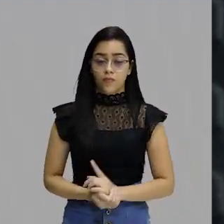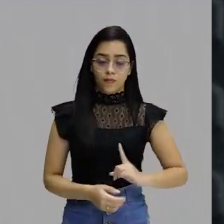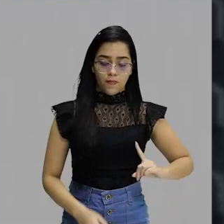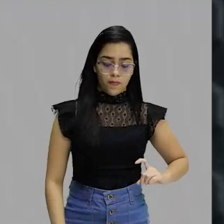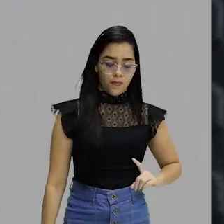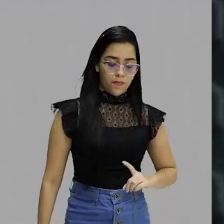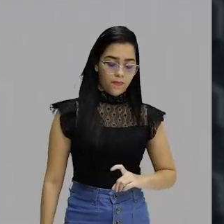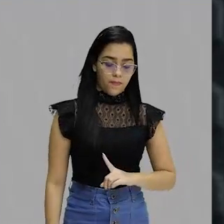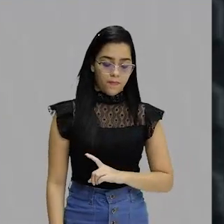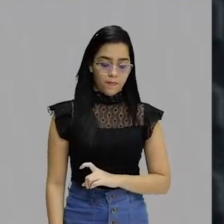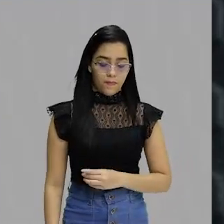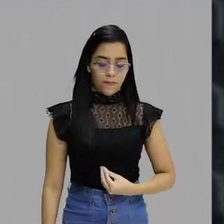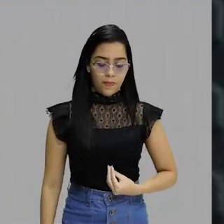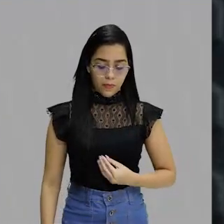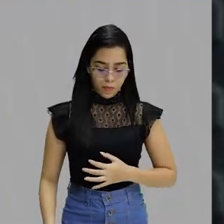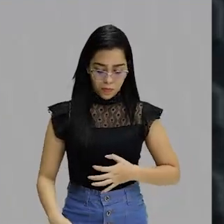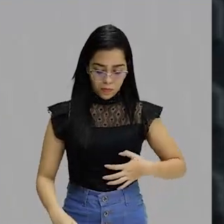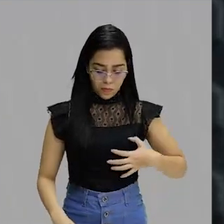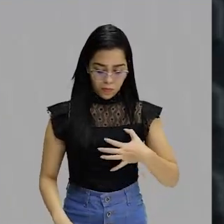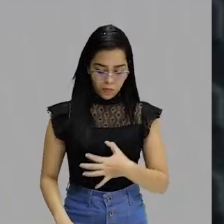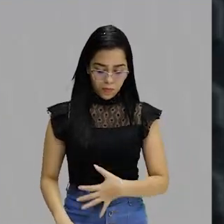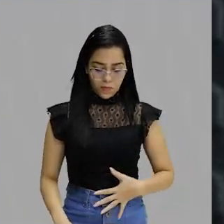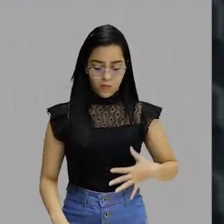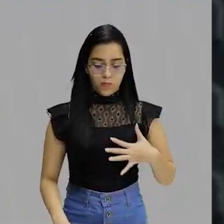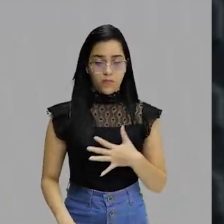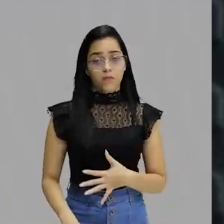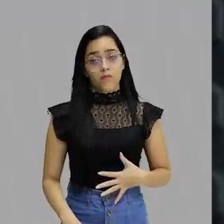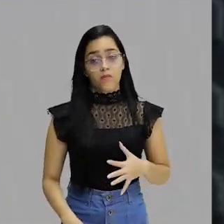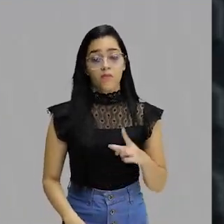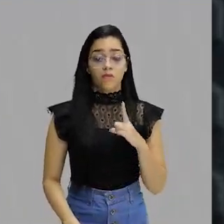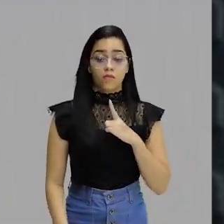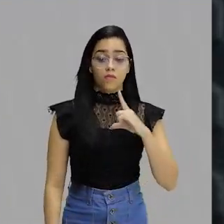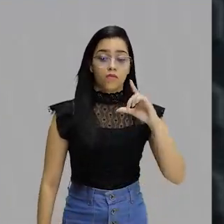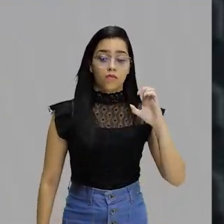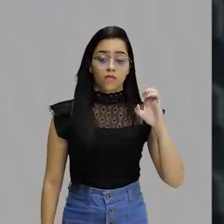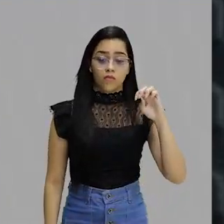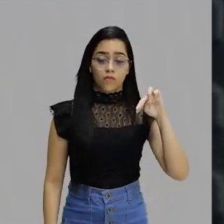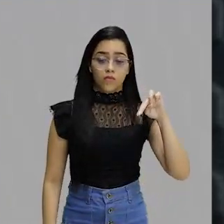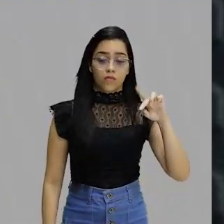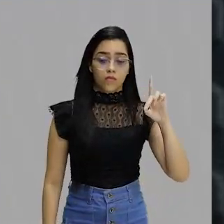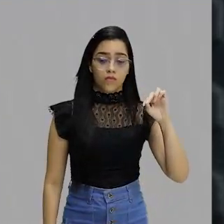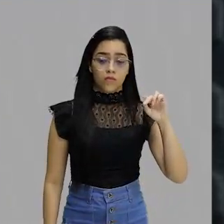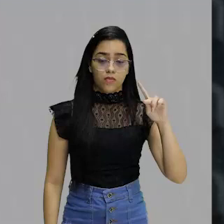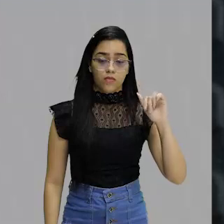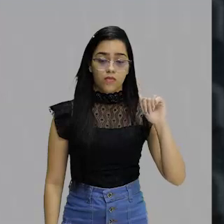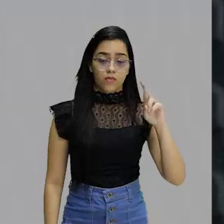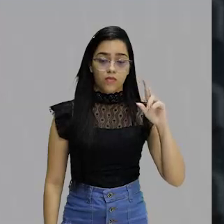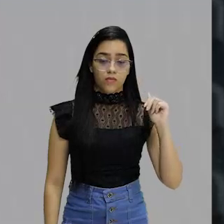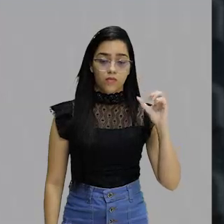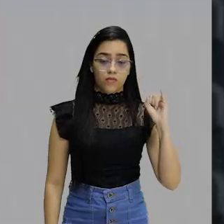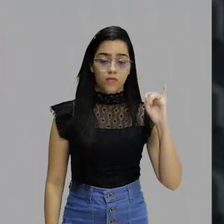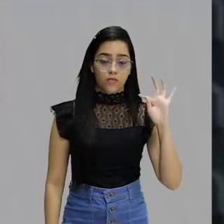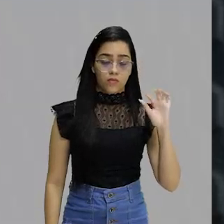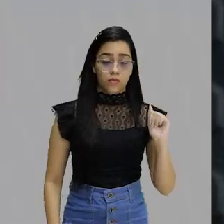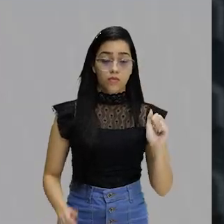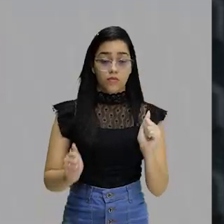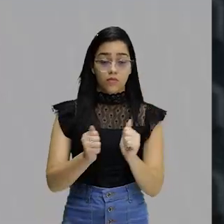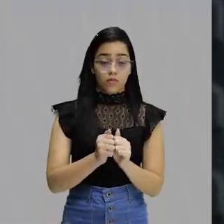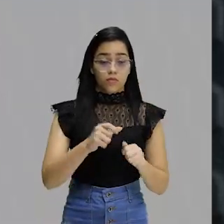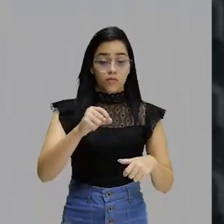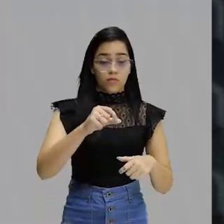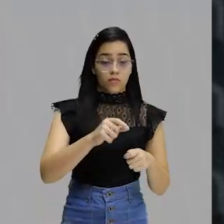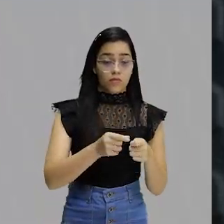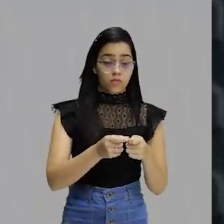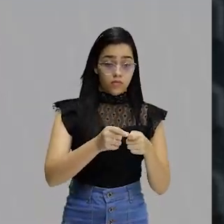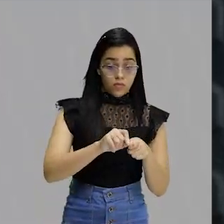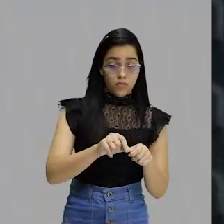como ela parasita no interior do indivíduo, ela é considerada como um endoparasita. E a pulga, juntamente com o piolho,